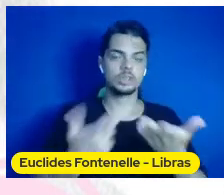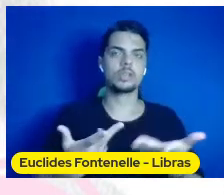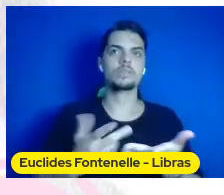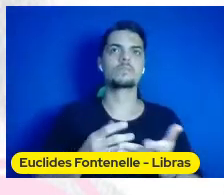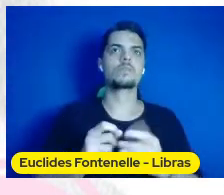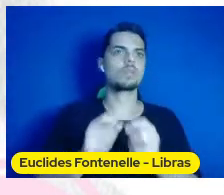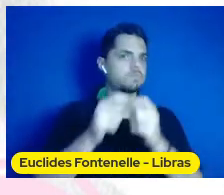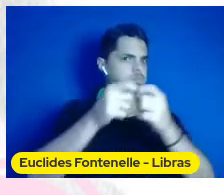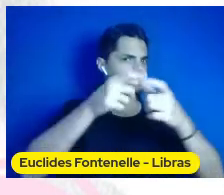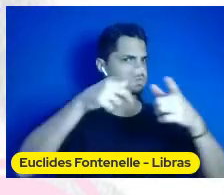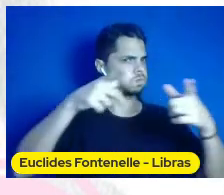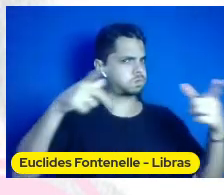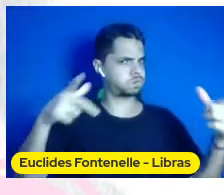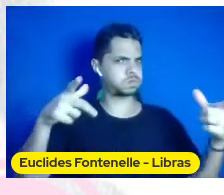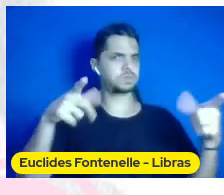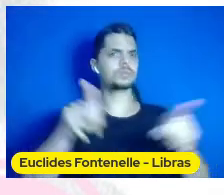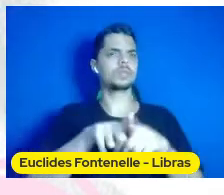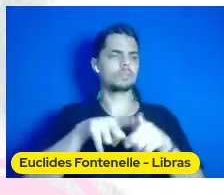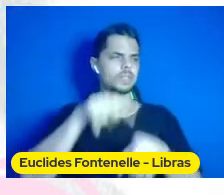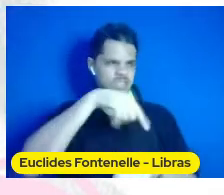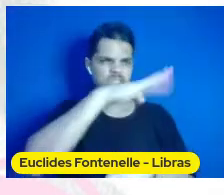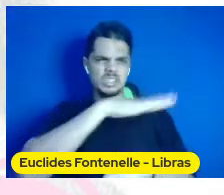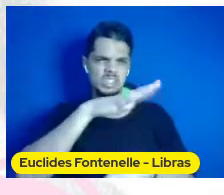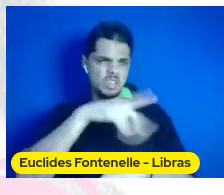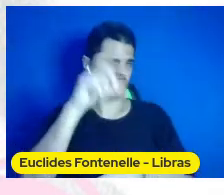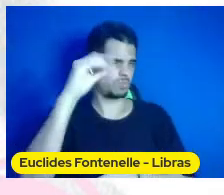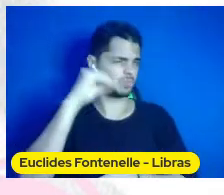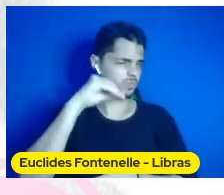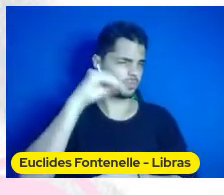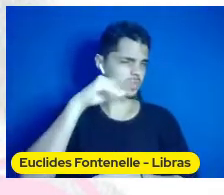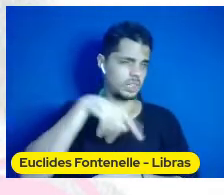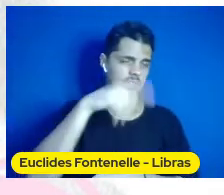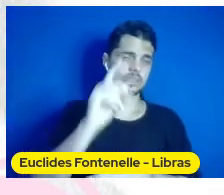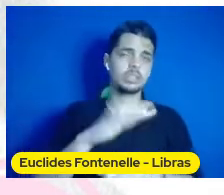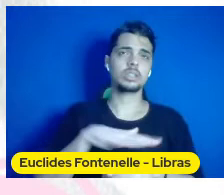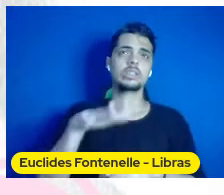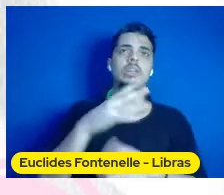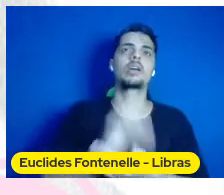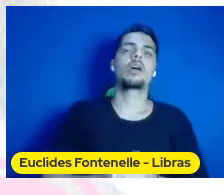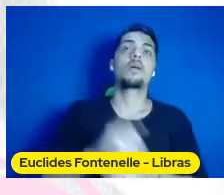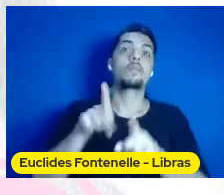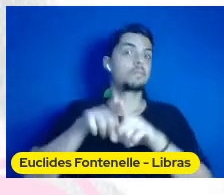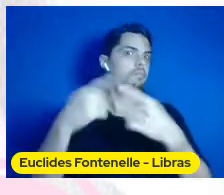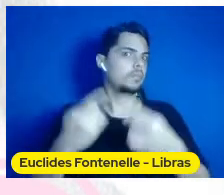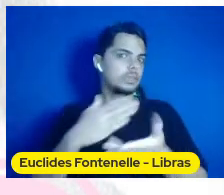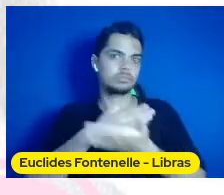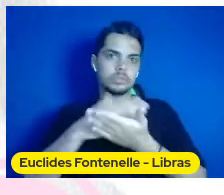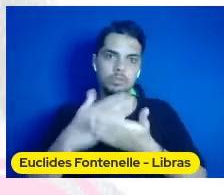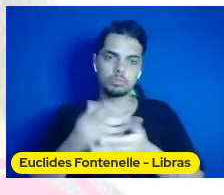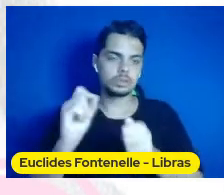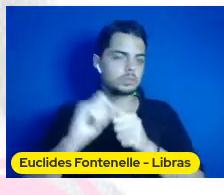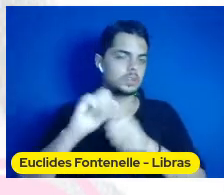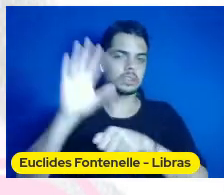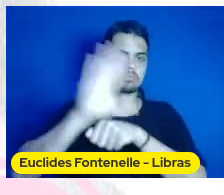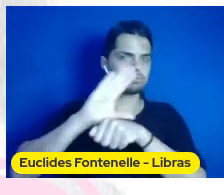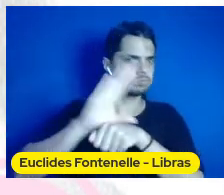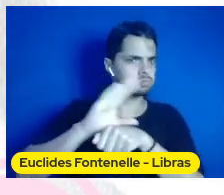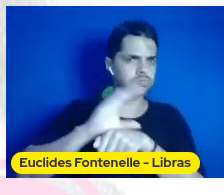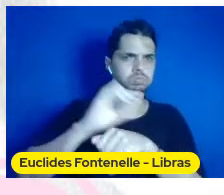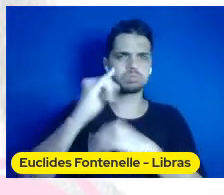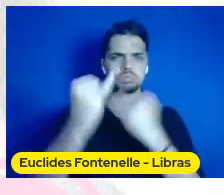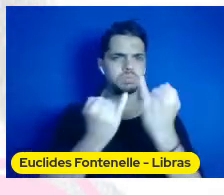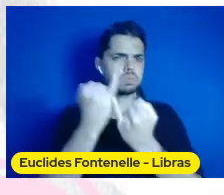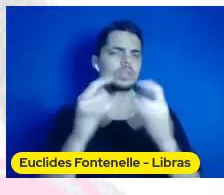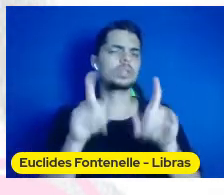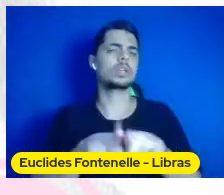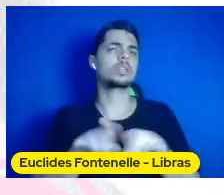área. Então comecei a buscar fora, comecei a estudar fora, estudar em sites, fazer cursos online, me aprofundei, até que eu decidi mesmo